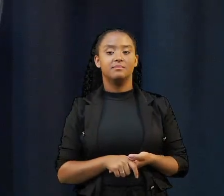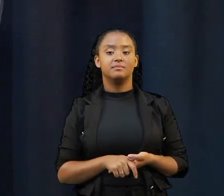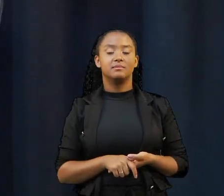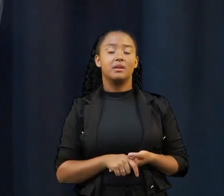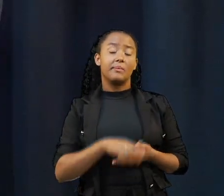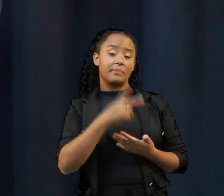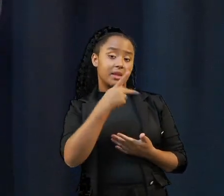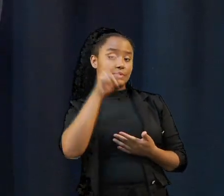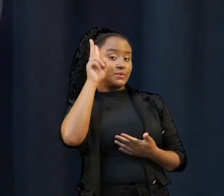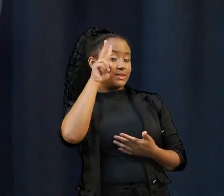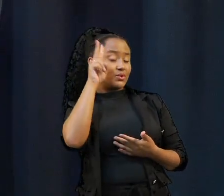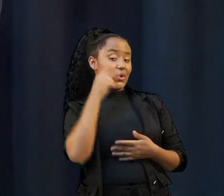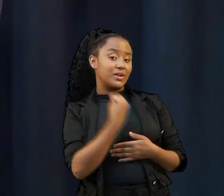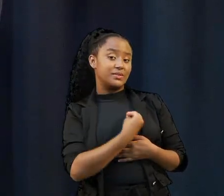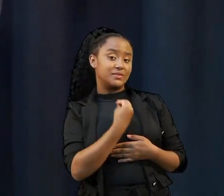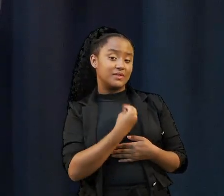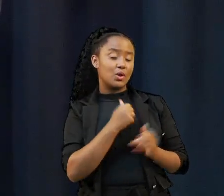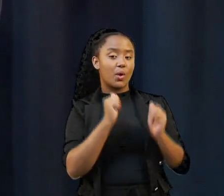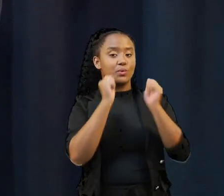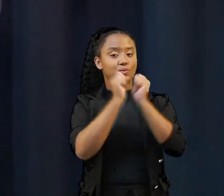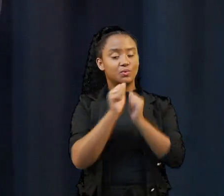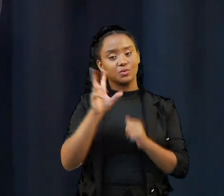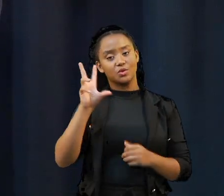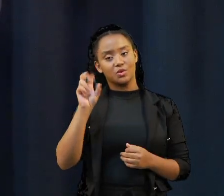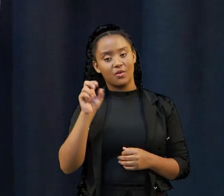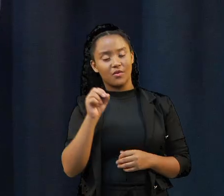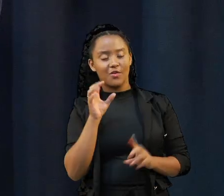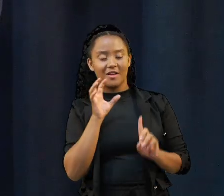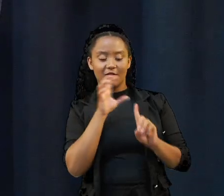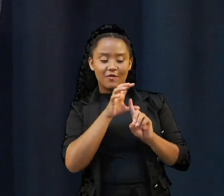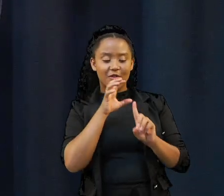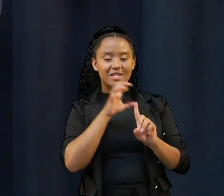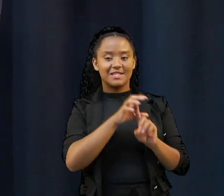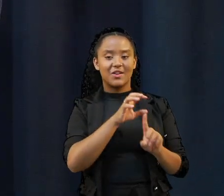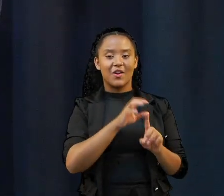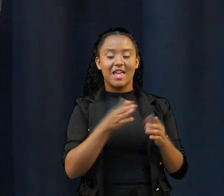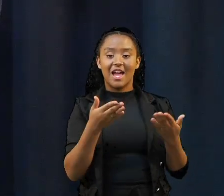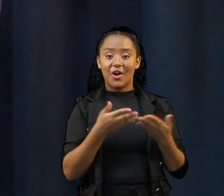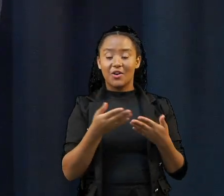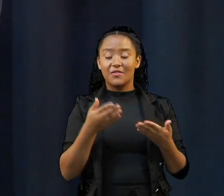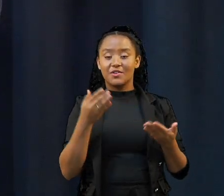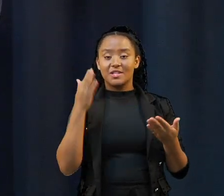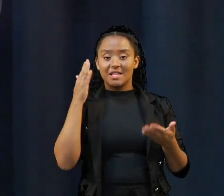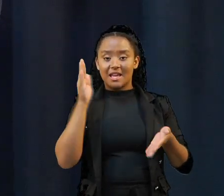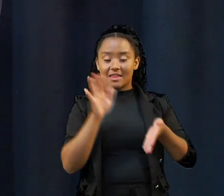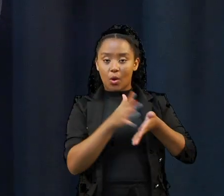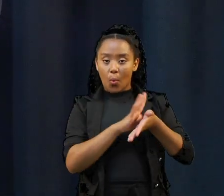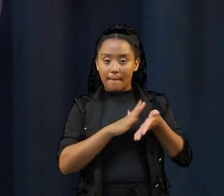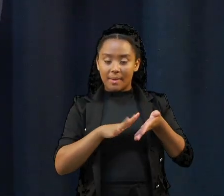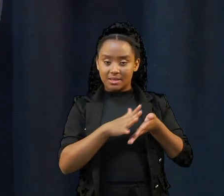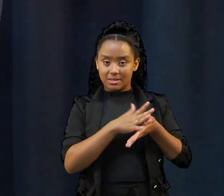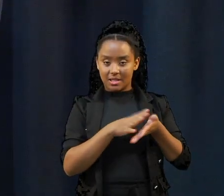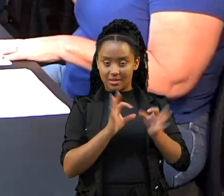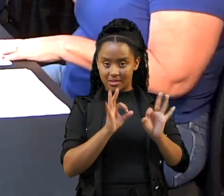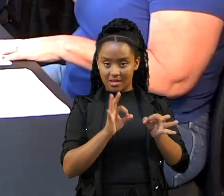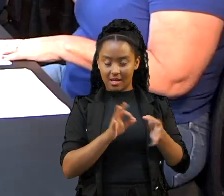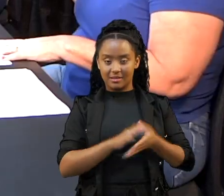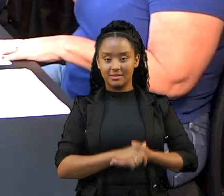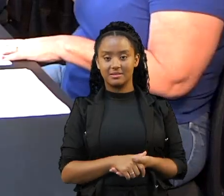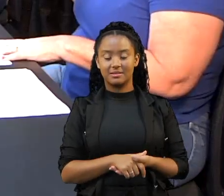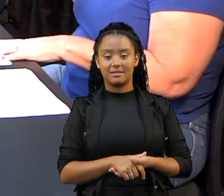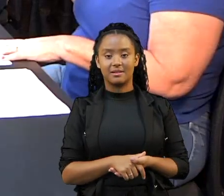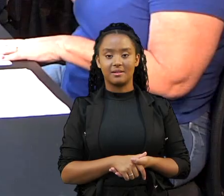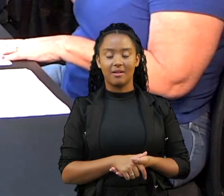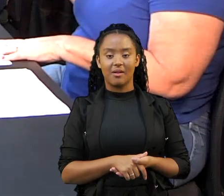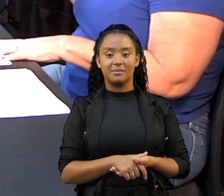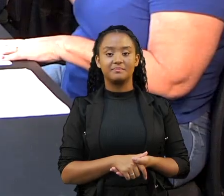de repente, até da sua história de vida lá com o seu avô, que pode ter influenciado, e você está com pandeiro aqui, não é isso, Vitor Hugo?